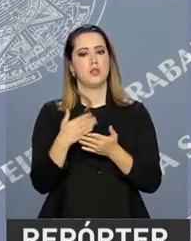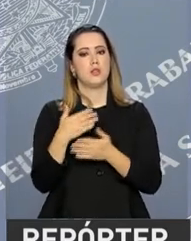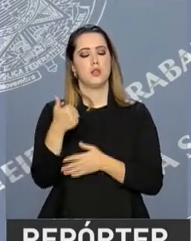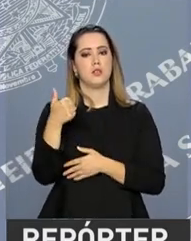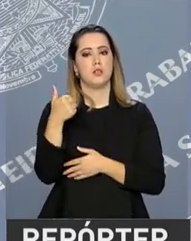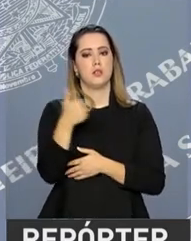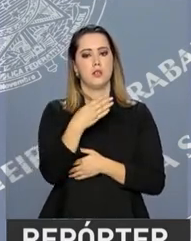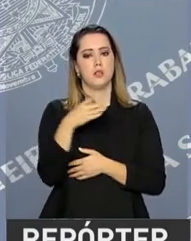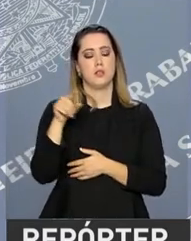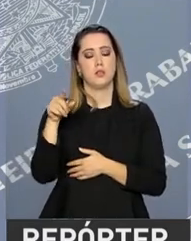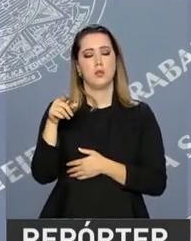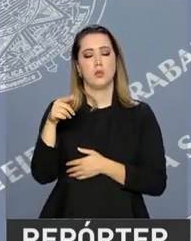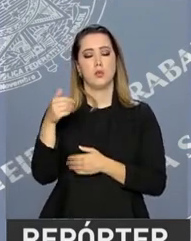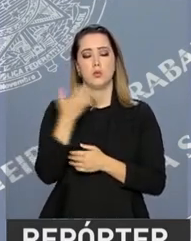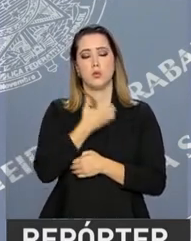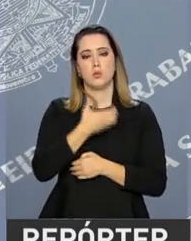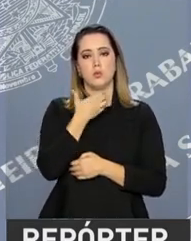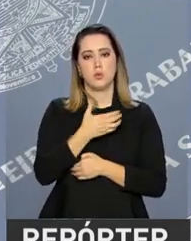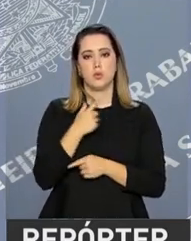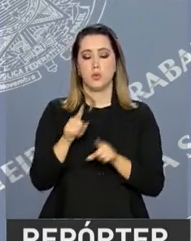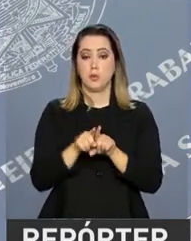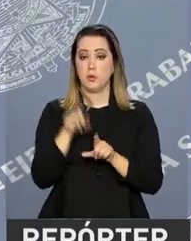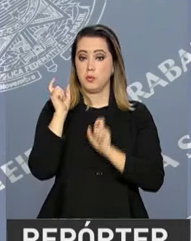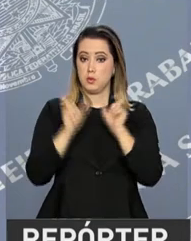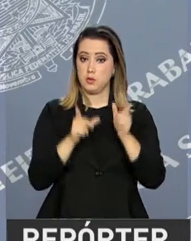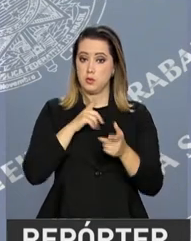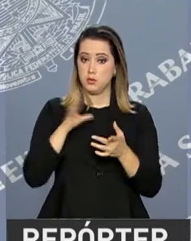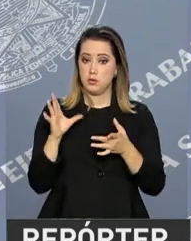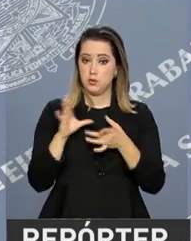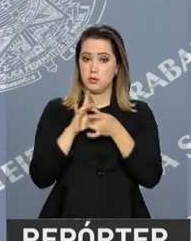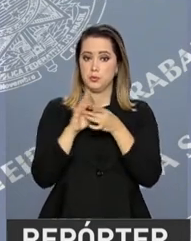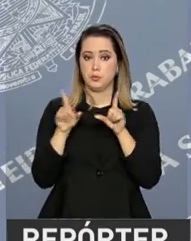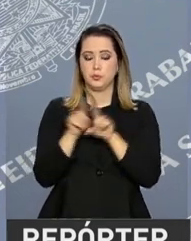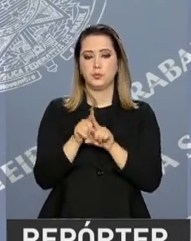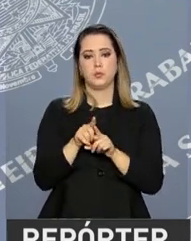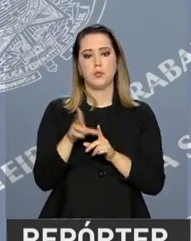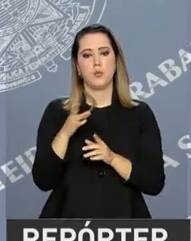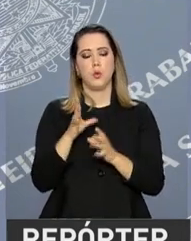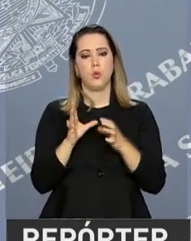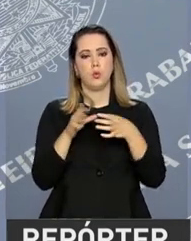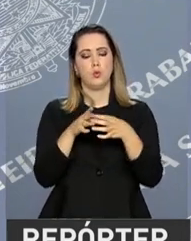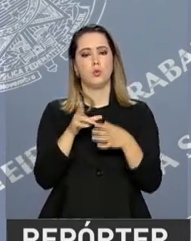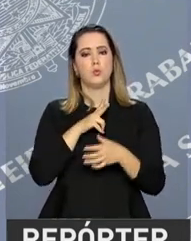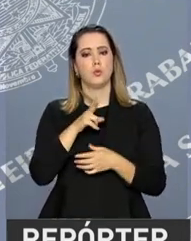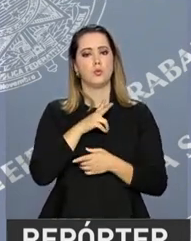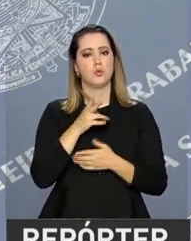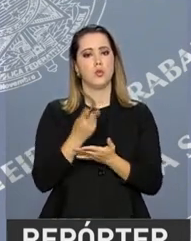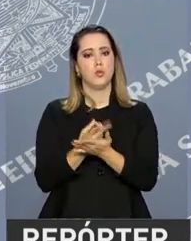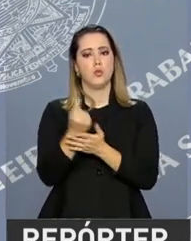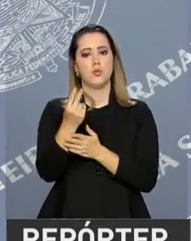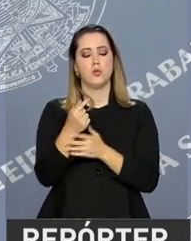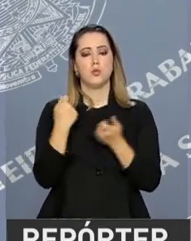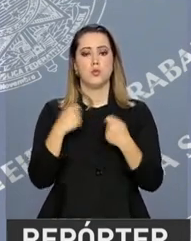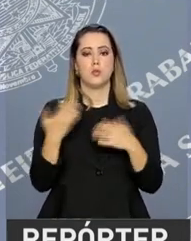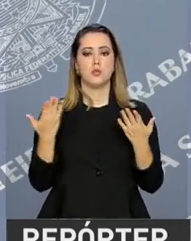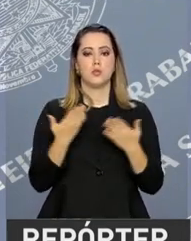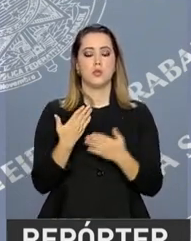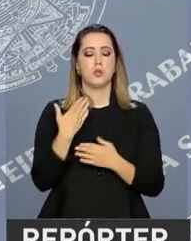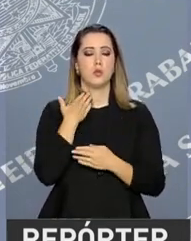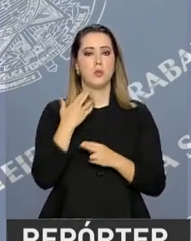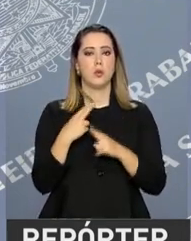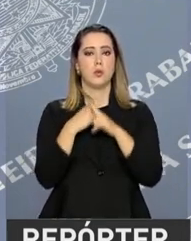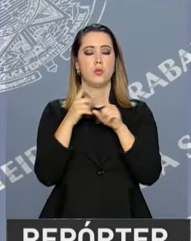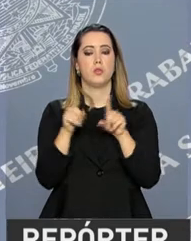de 14 de dezembro para aqueles que tinham vínculo com a iniciativa privada os recursos estão na caixa econômica federal